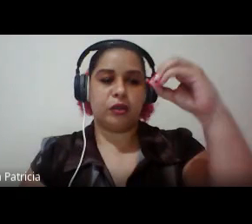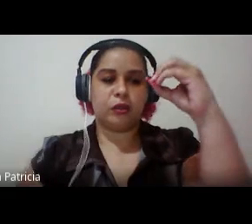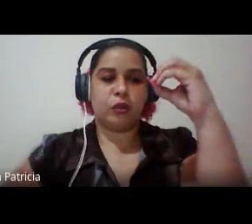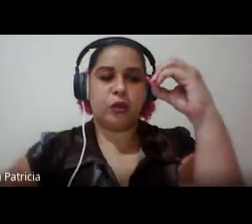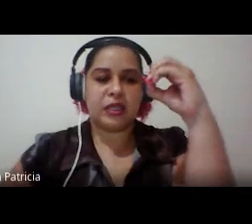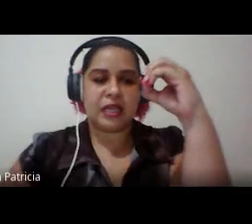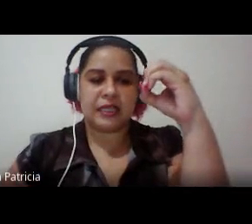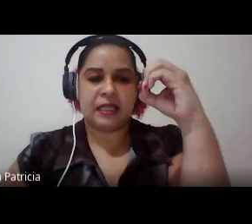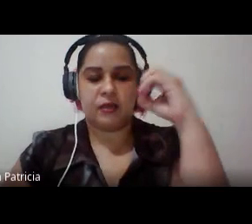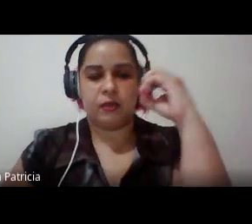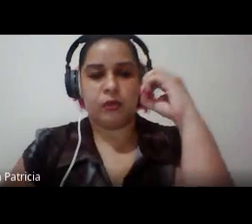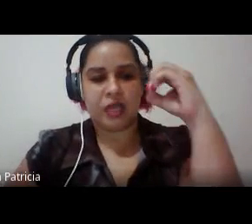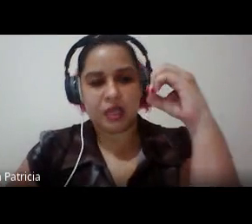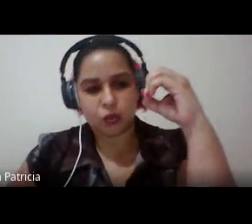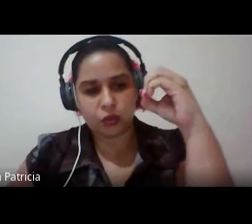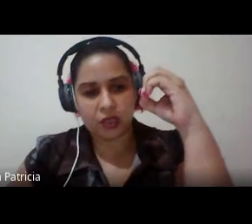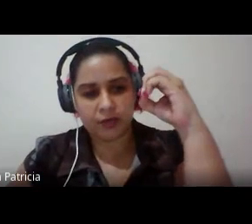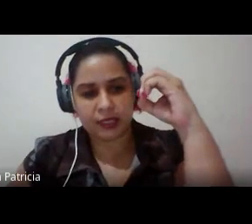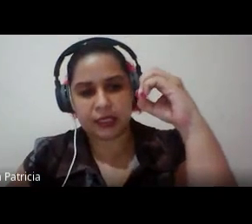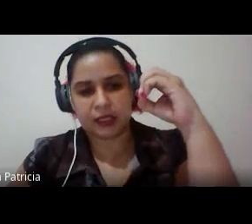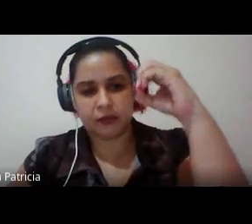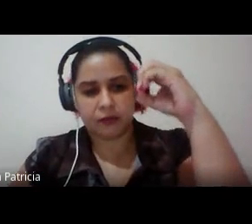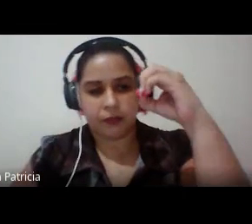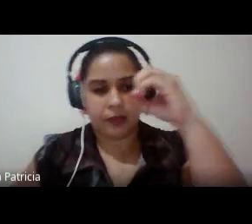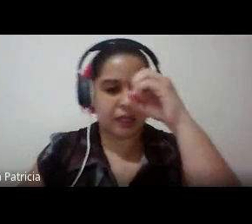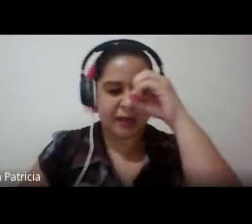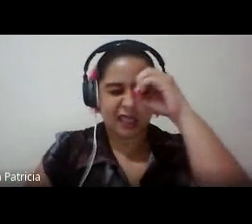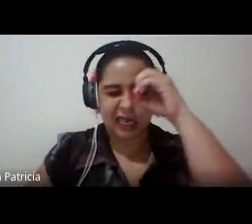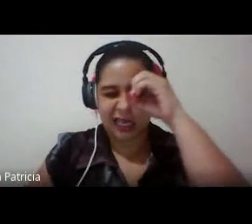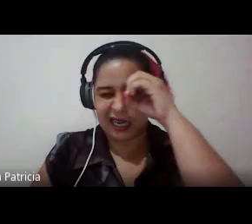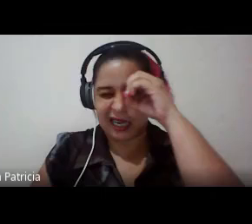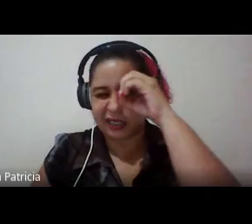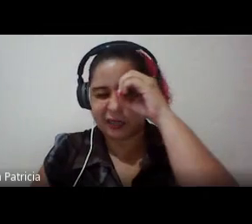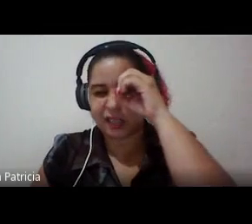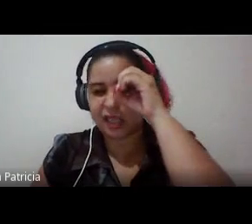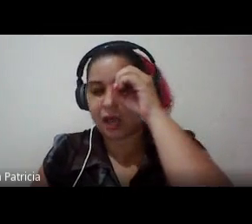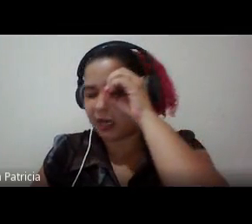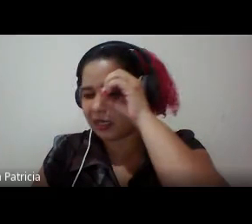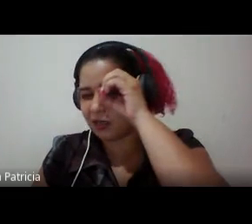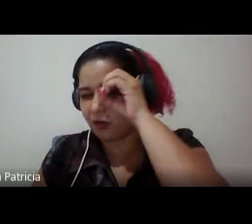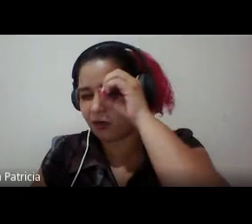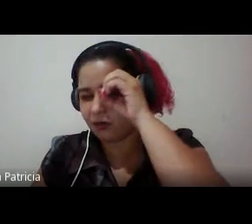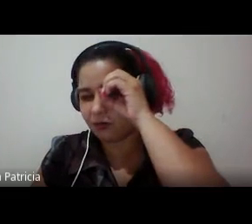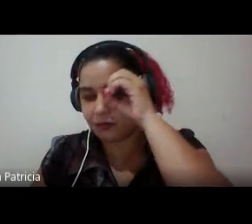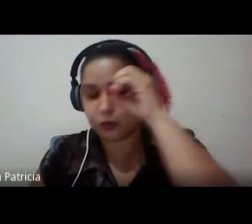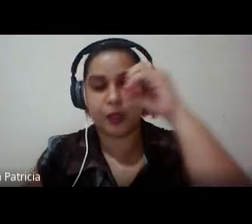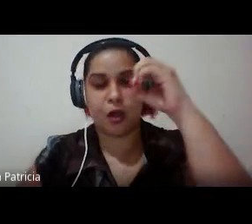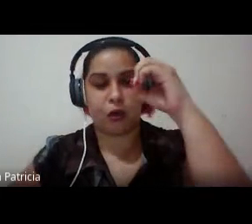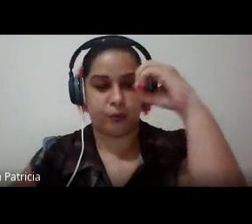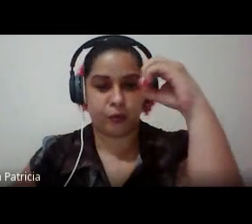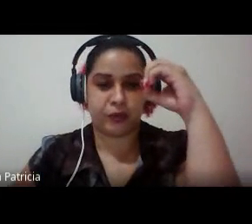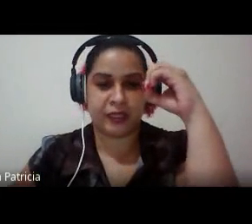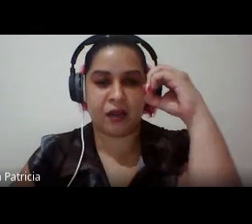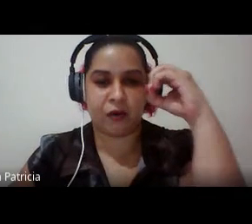ó, os dedinhos juntinhos assim. Deixa a brechinha aqui, aquela de vocês brechar, olhar assim, ó. Fosse